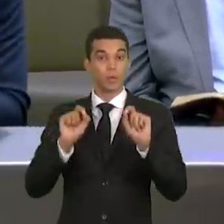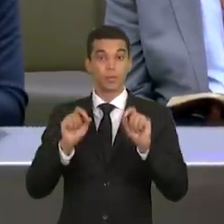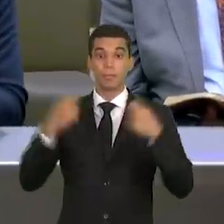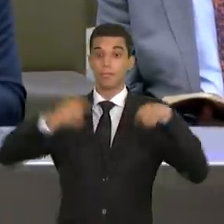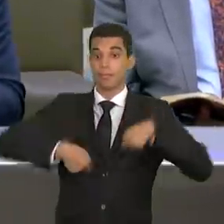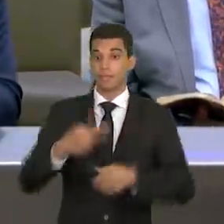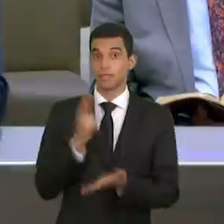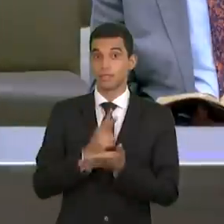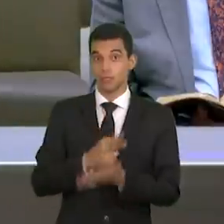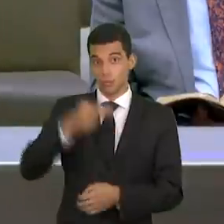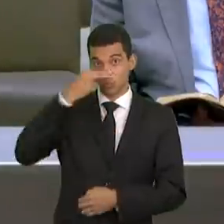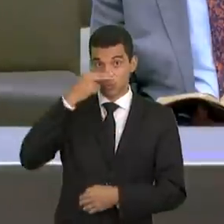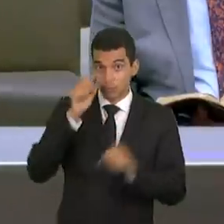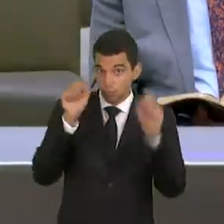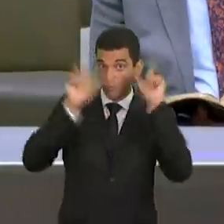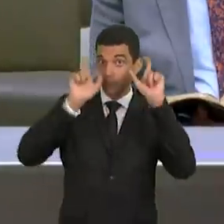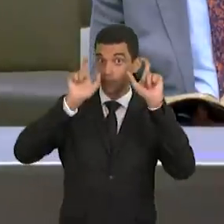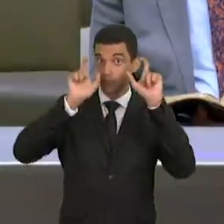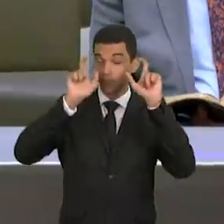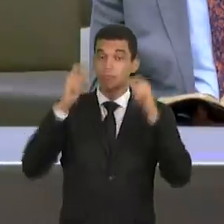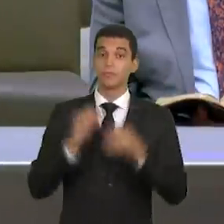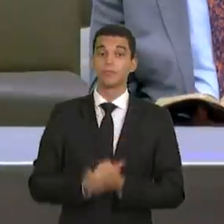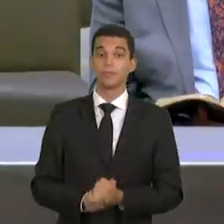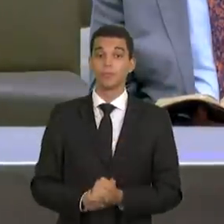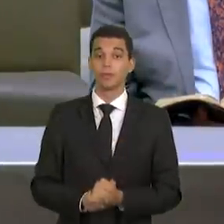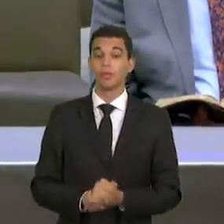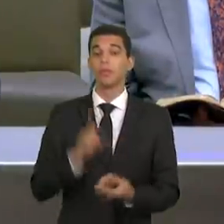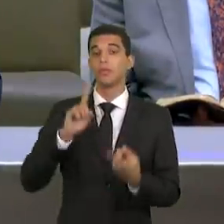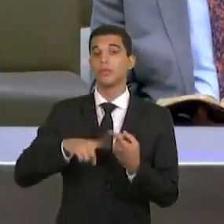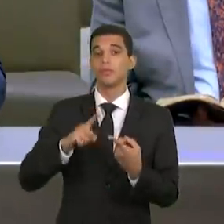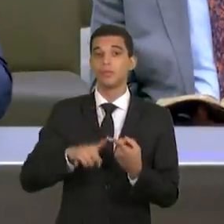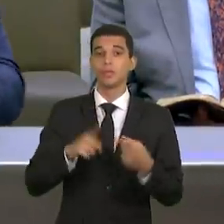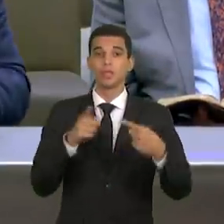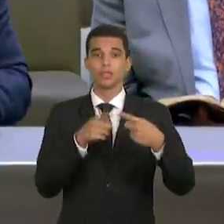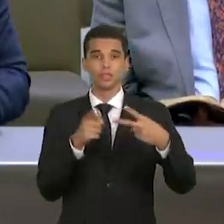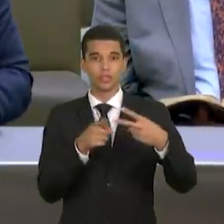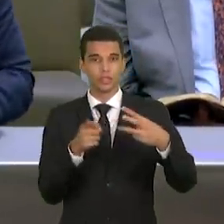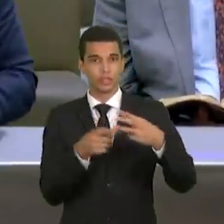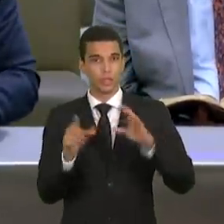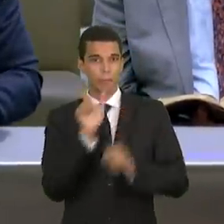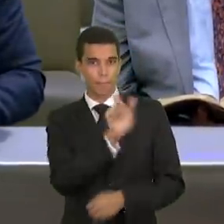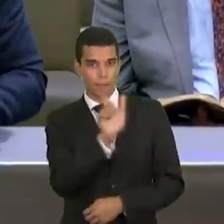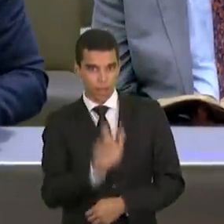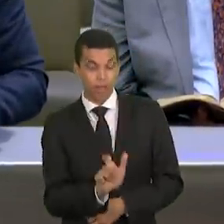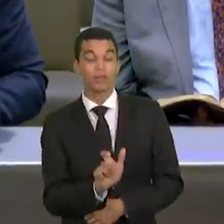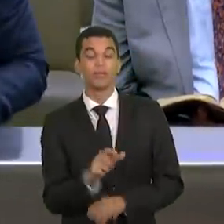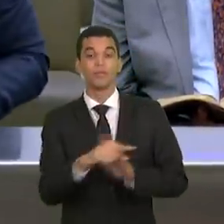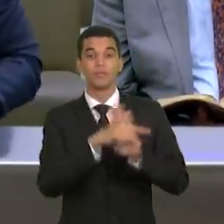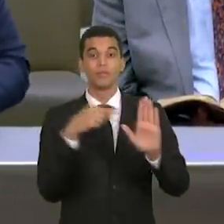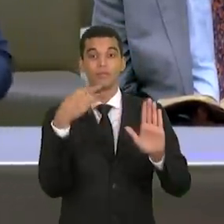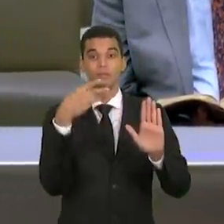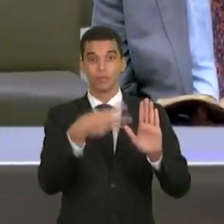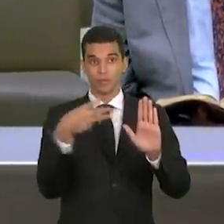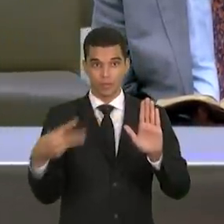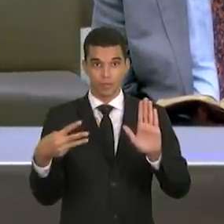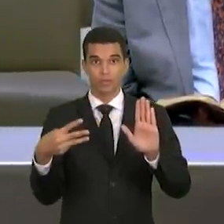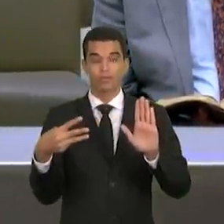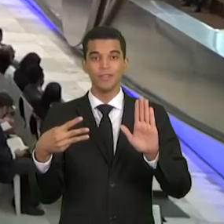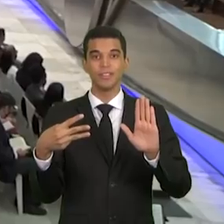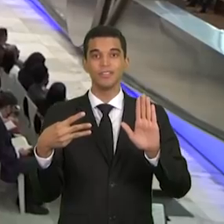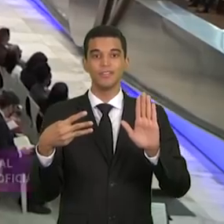indispensável, e nomeadamente nestas três palavras do versículo 33. Diga bem bonito: